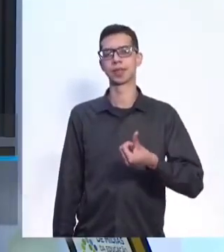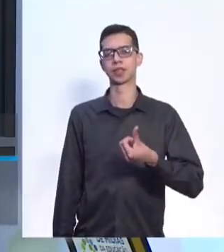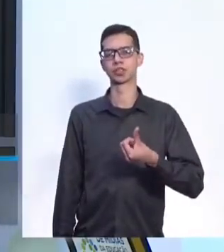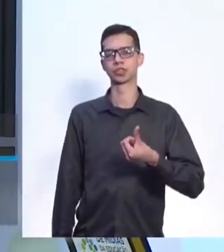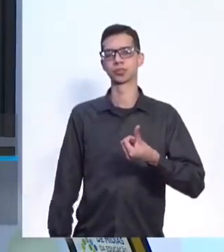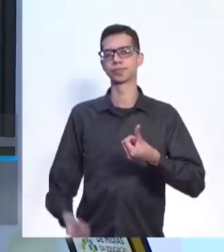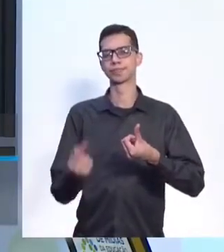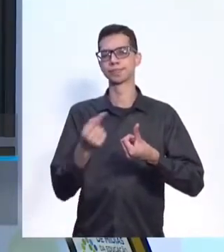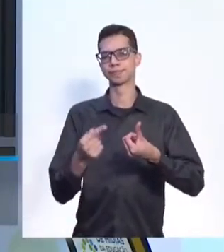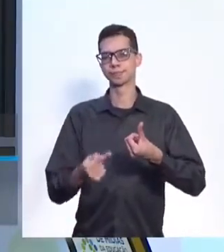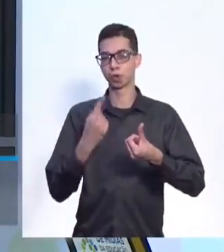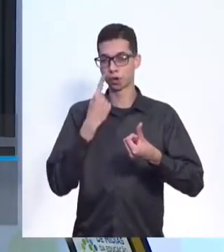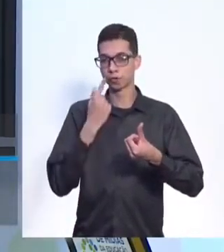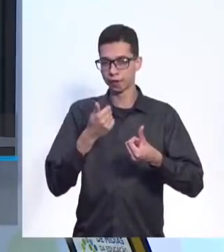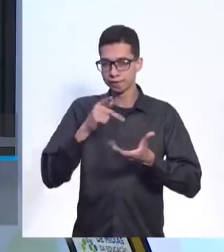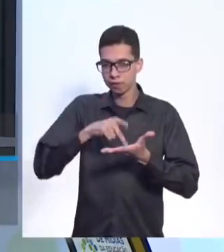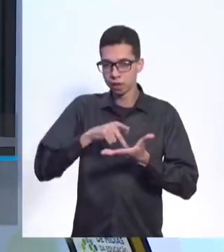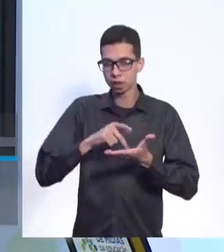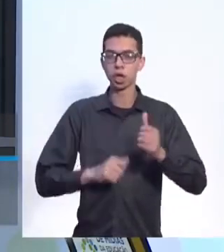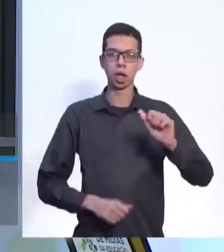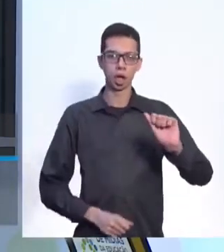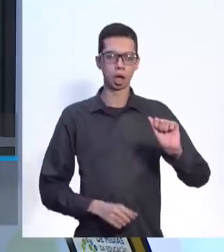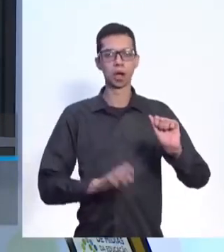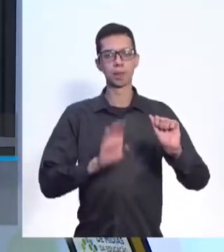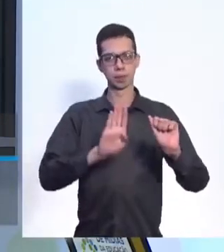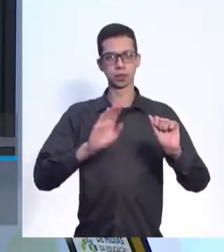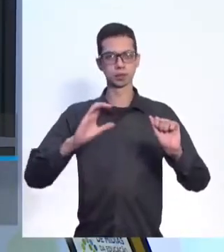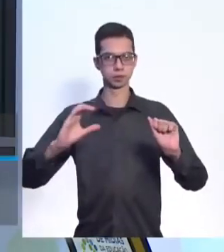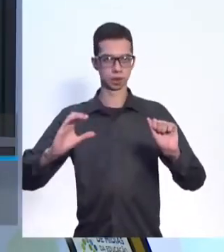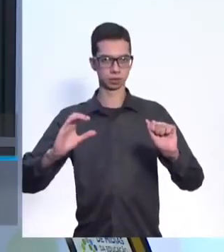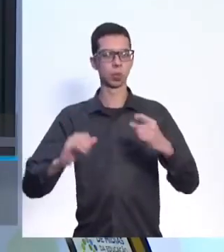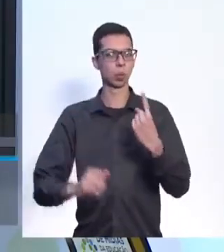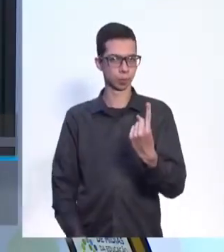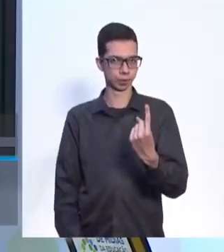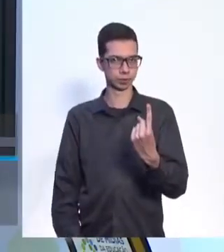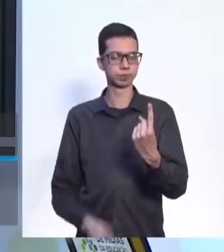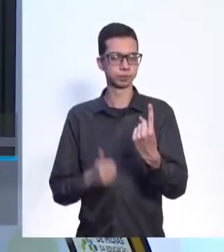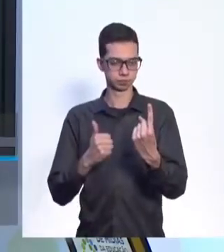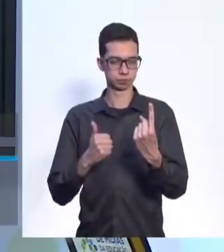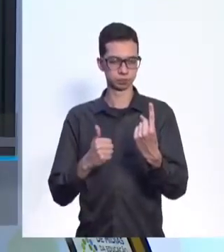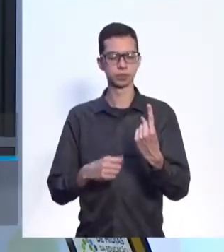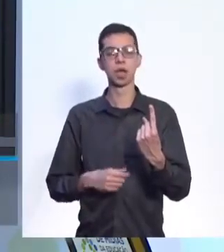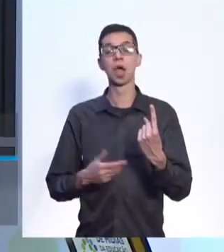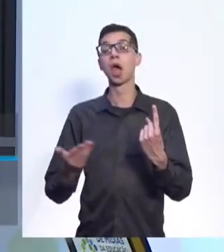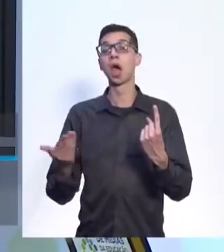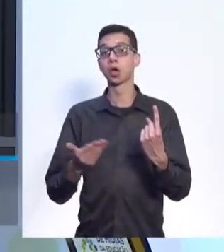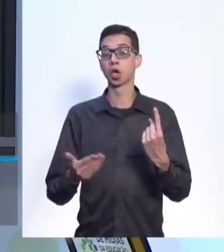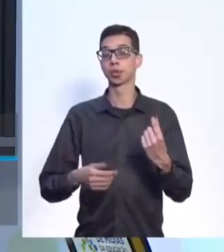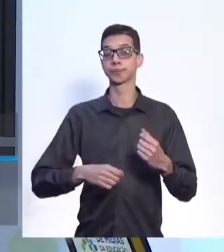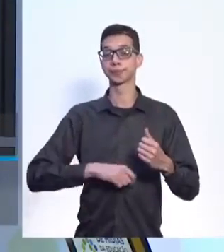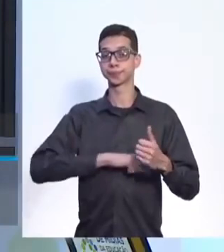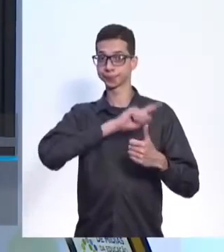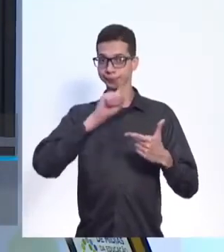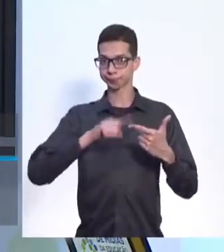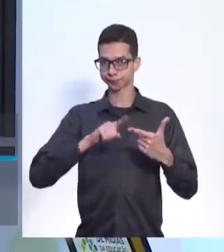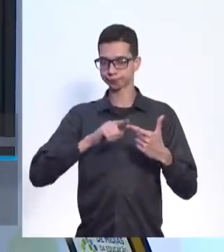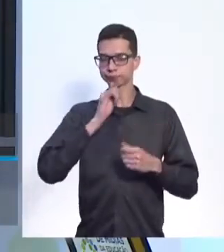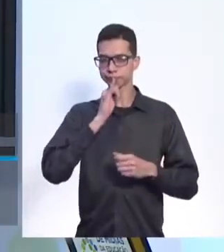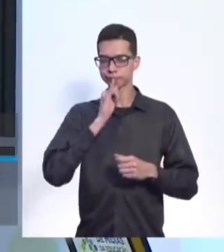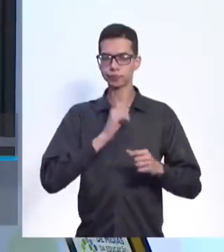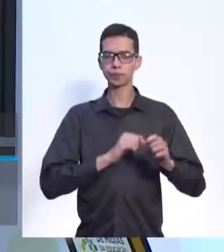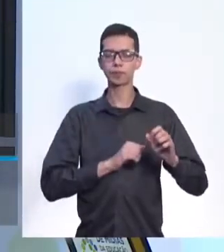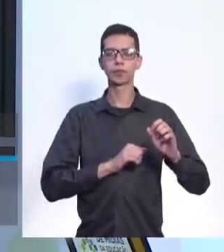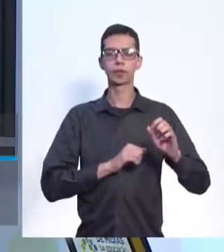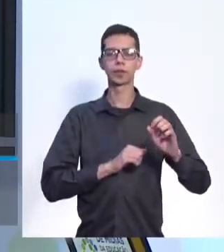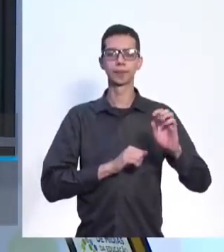isso é verdade? A, B, C é uma posição. Se eu trocar o B com o C, eu vou